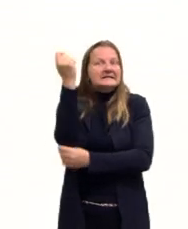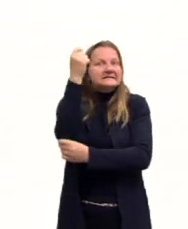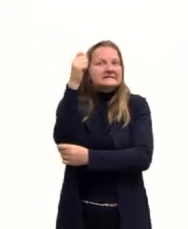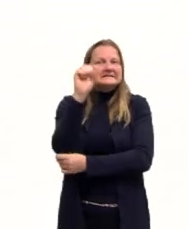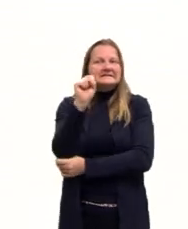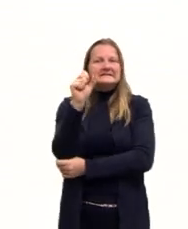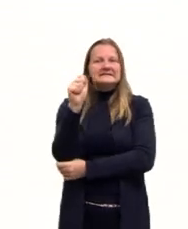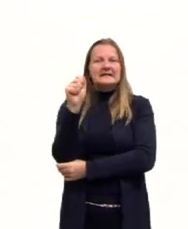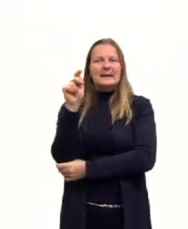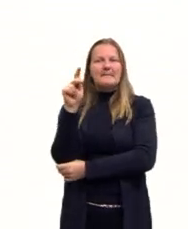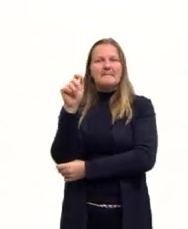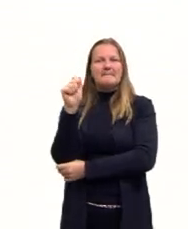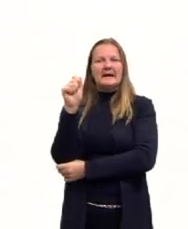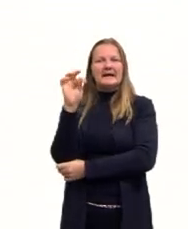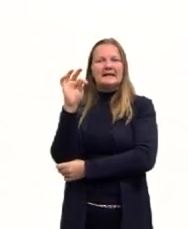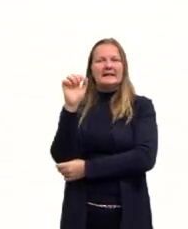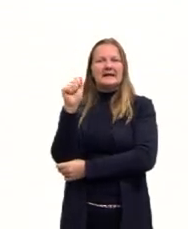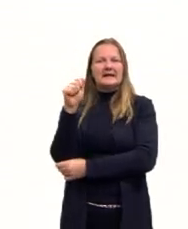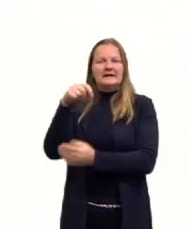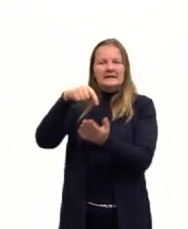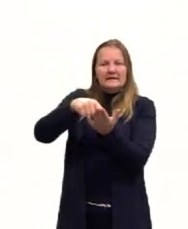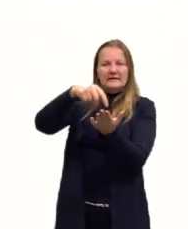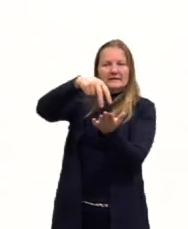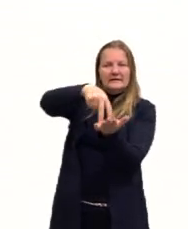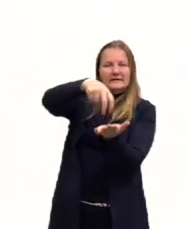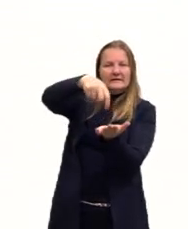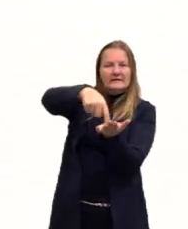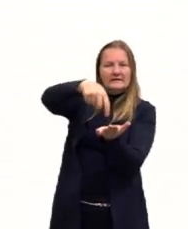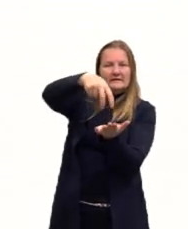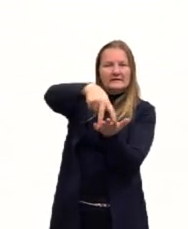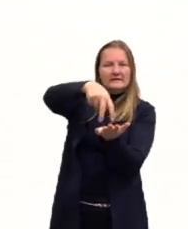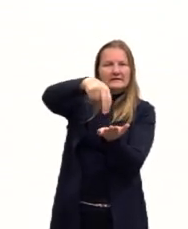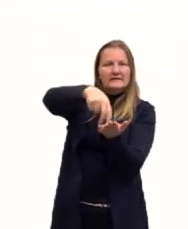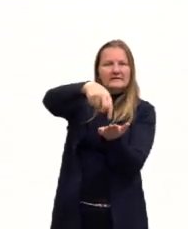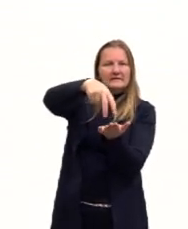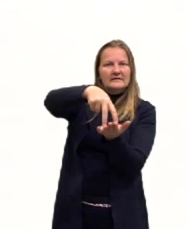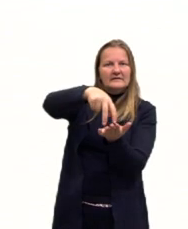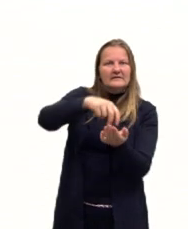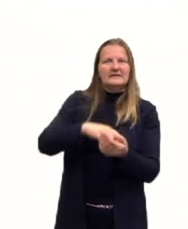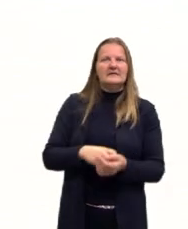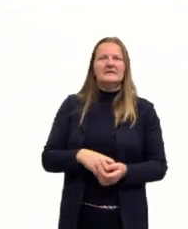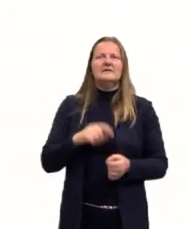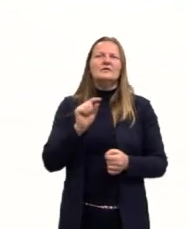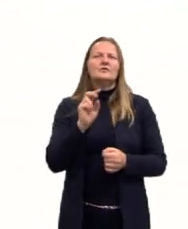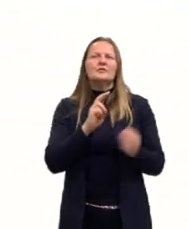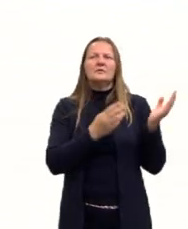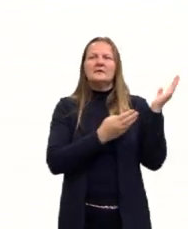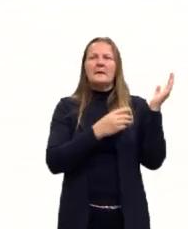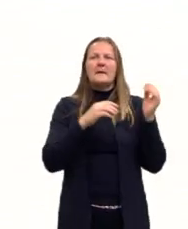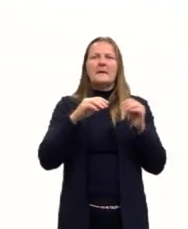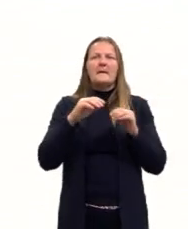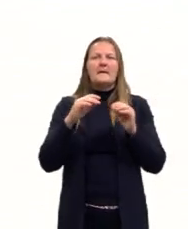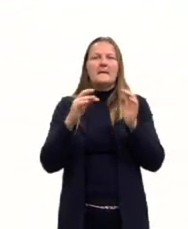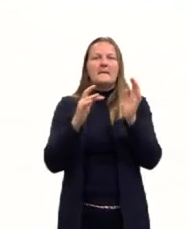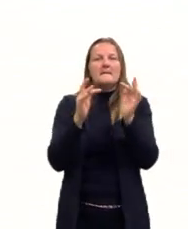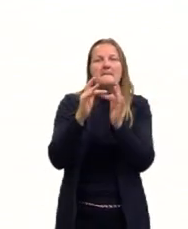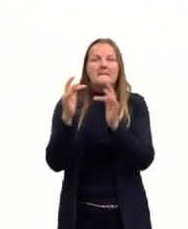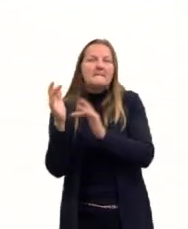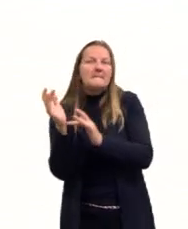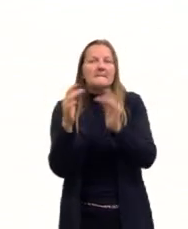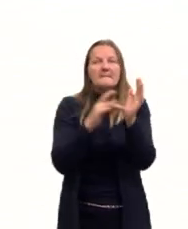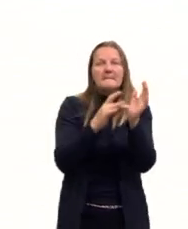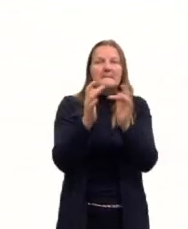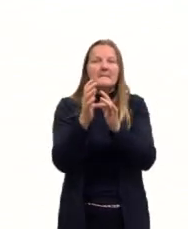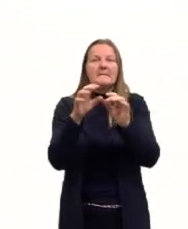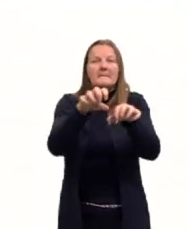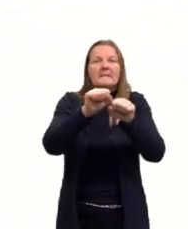É o pega-pega Futebol de Botão melis sim ou amarelinha eu vou ficar na dúvida mas